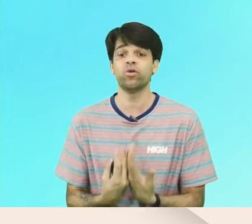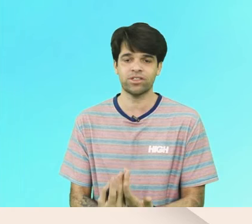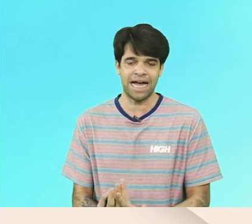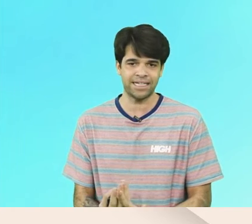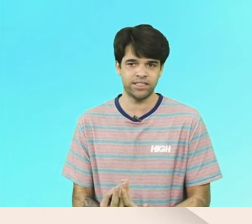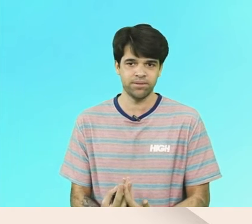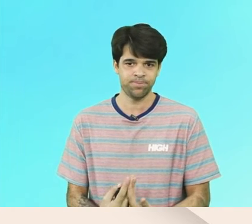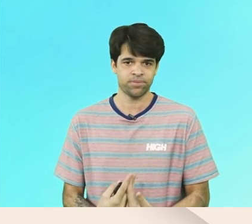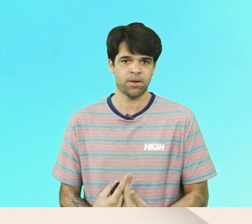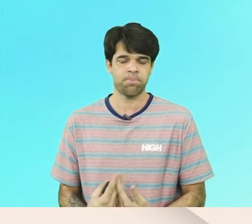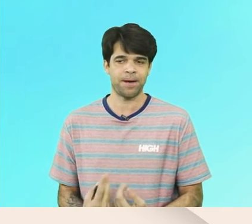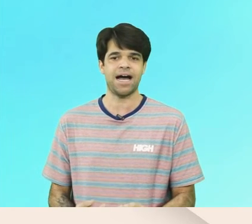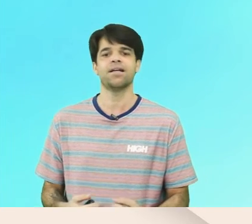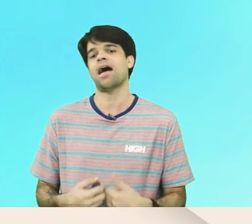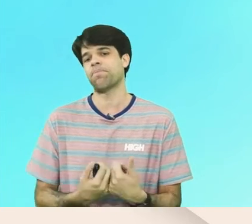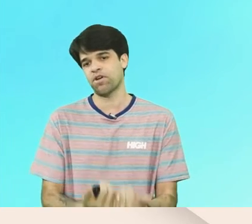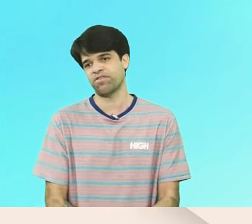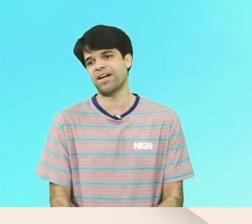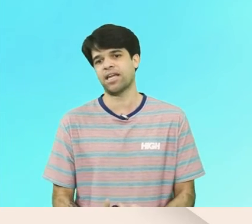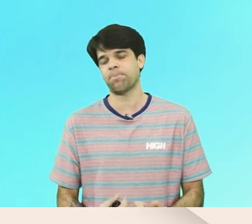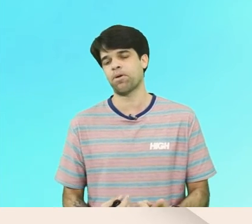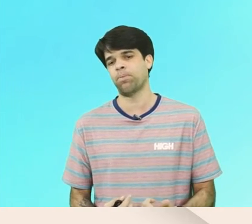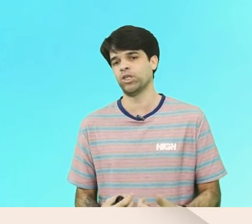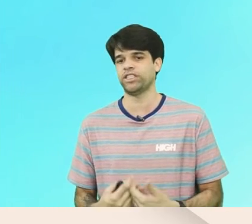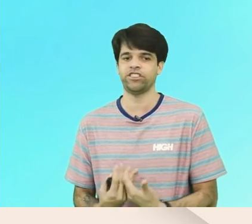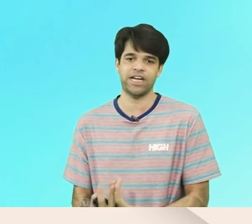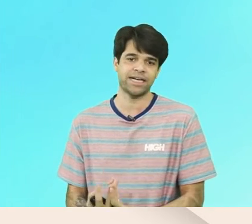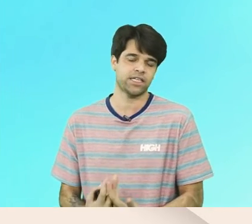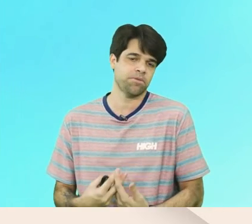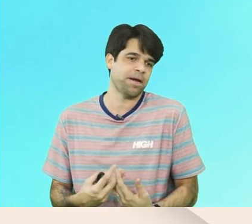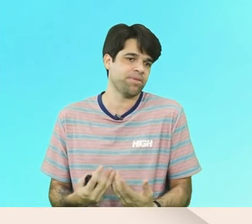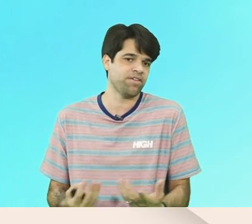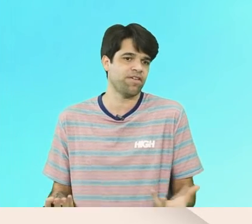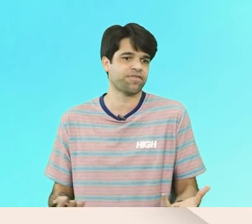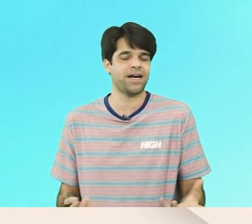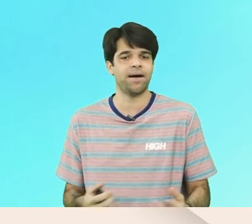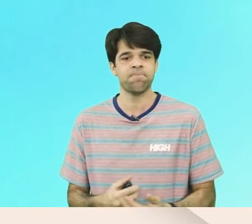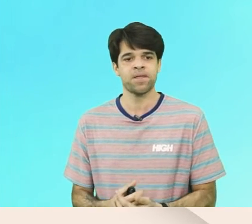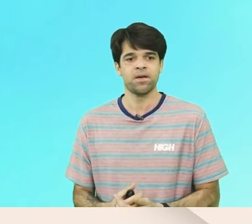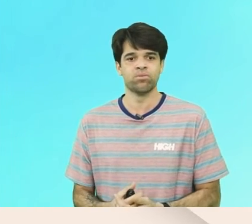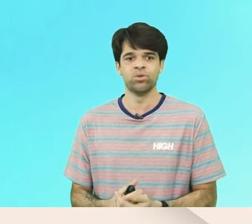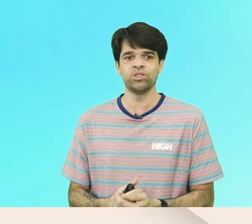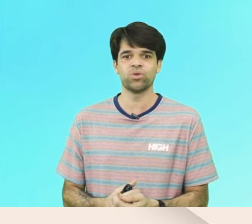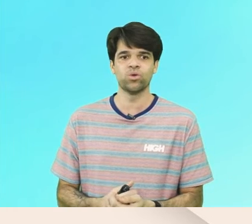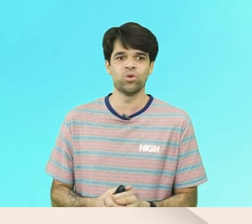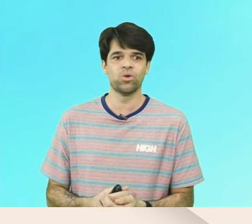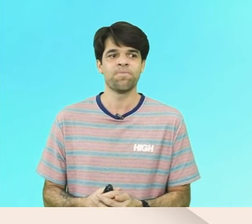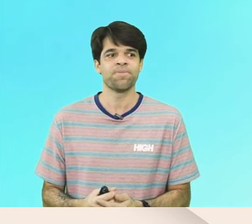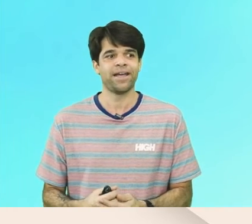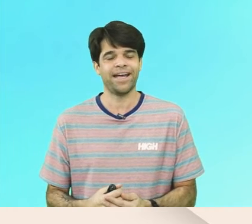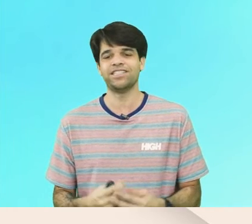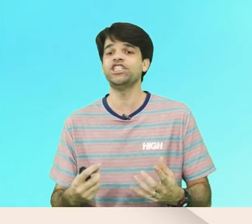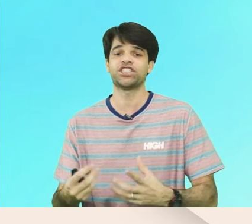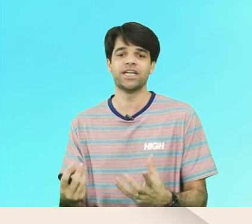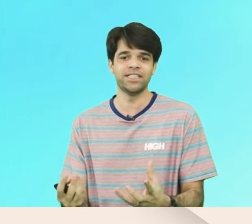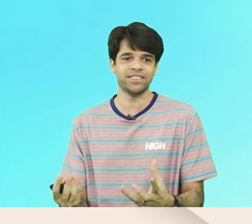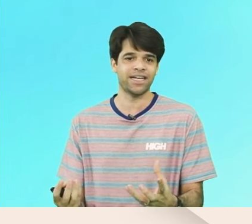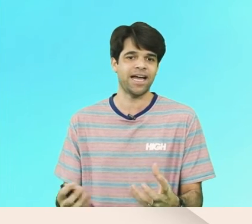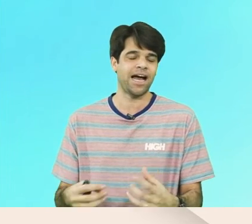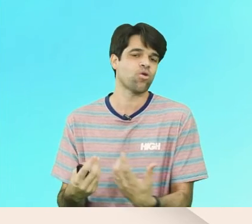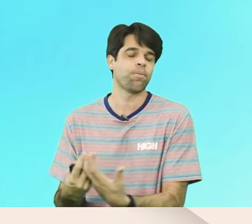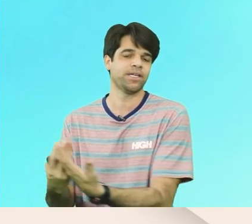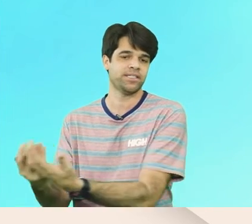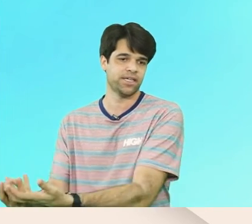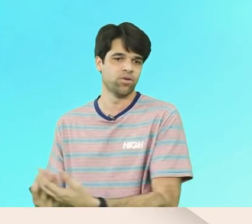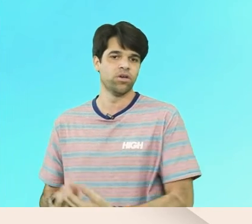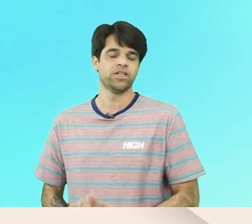sentir à vontade para aprovar aquela proposta, já que para mim vai ficar muito distante,